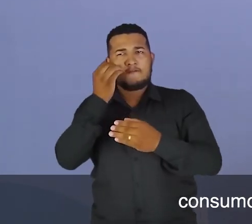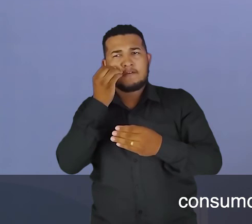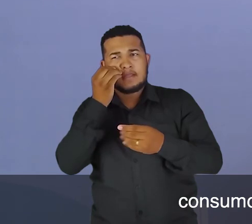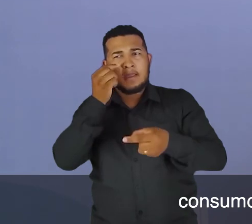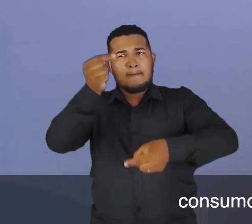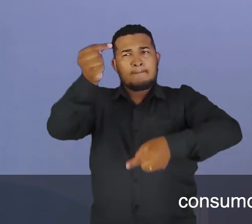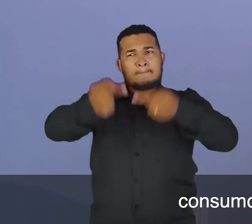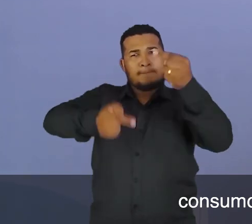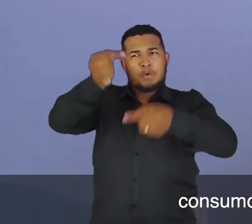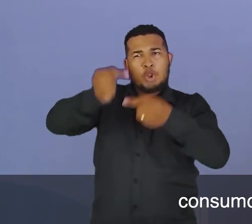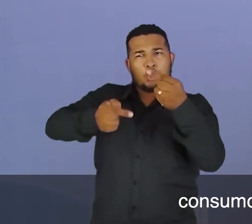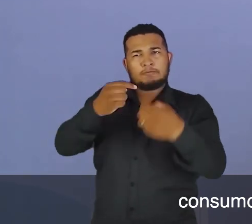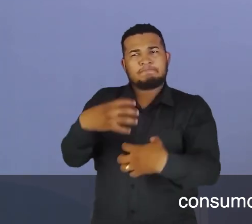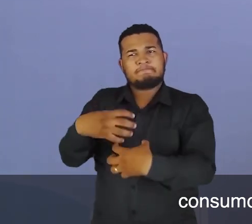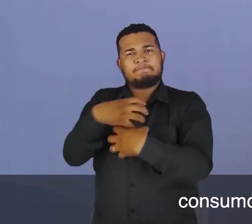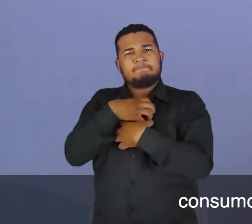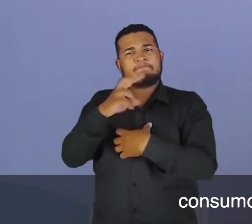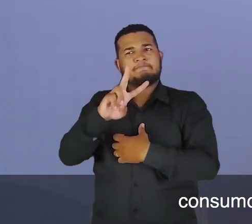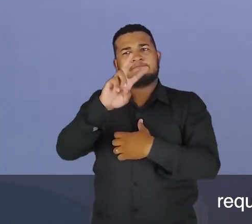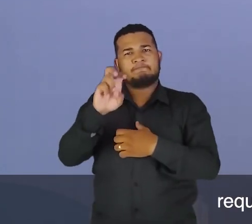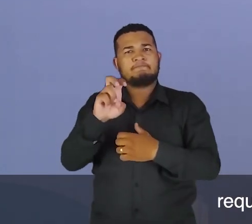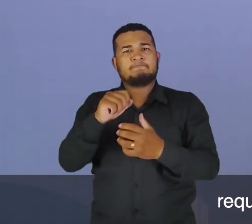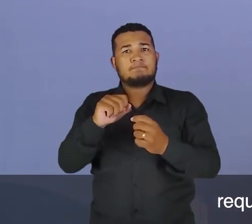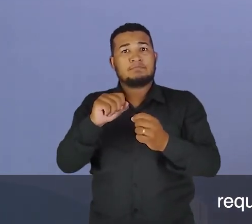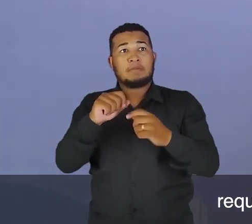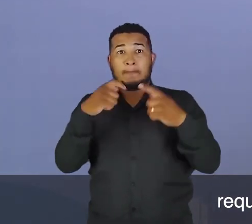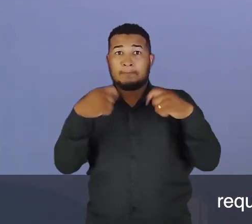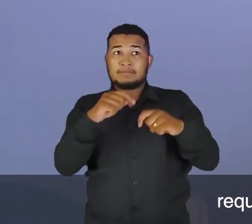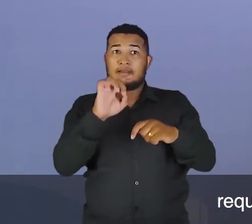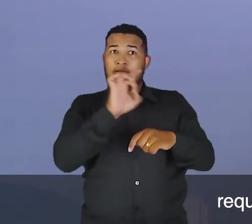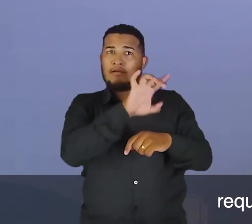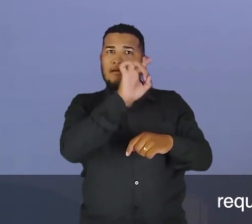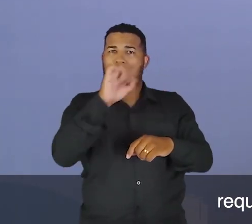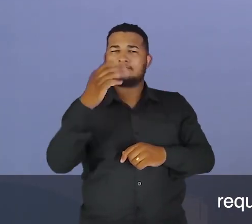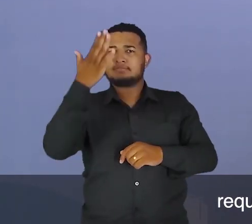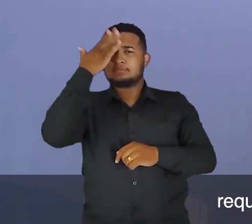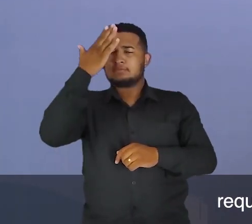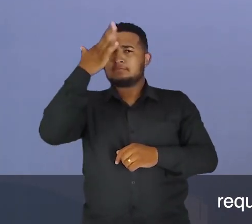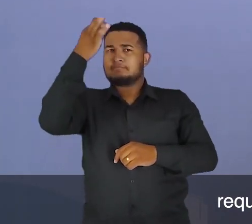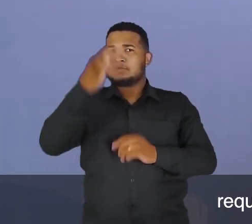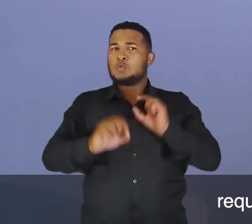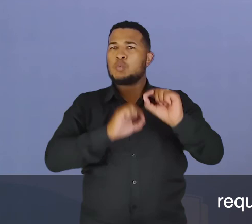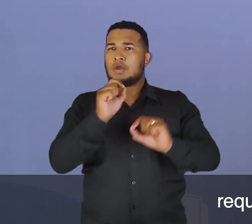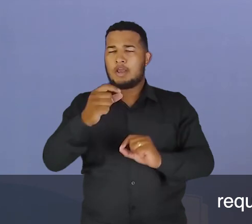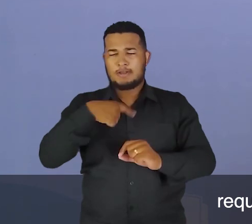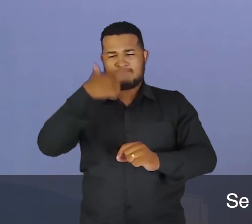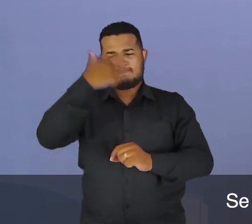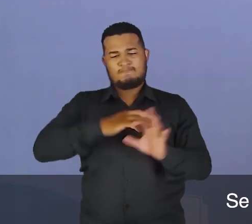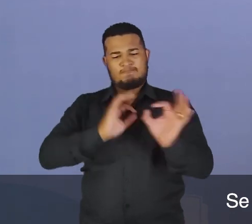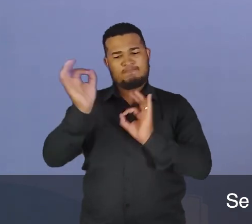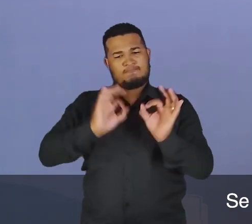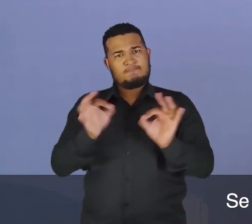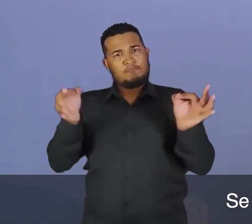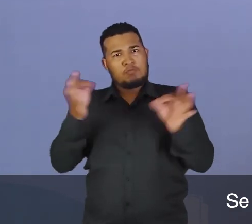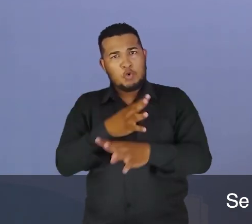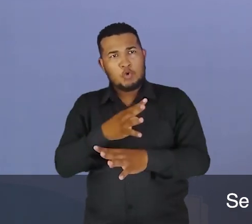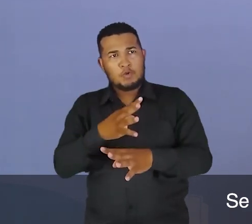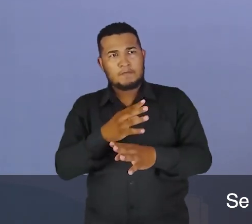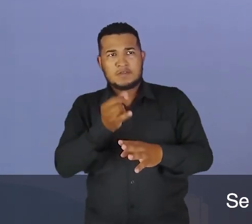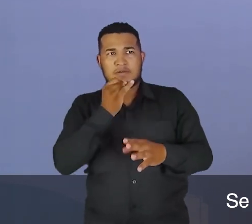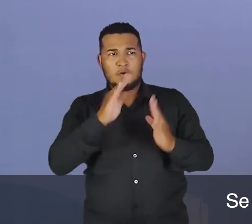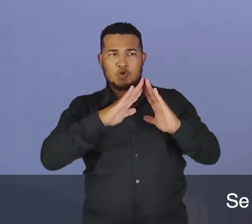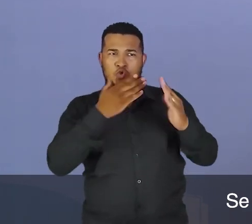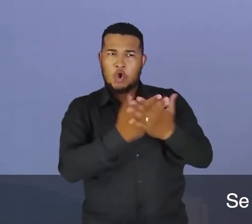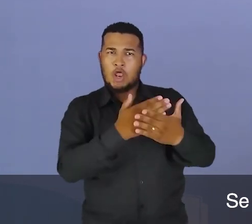criticamente essas situações consumistas requer de cada um de nós saber se nós estamos preparados, se a escola colaborou